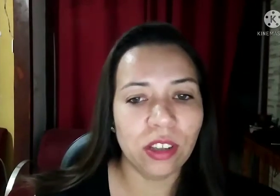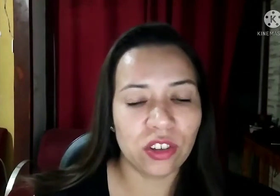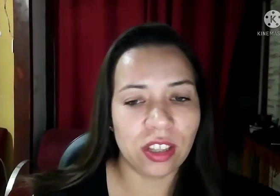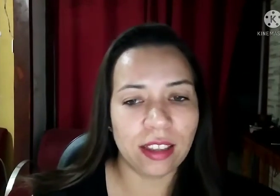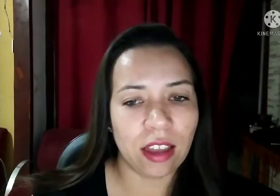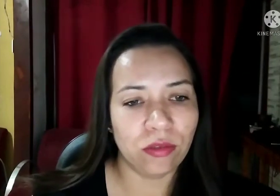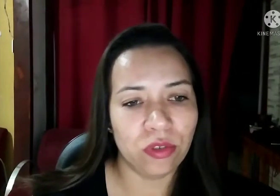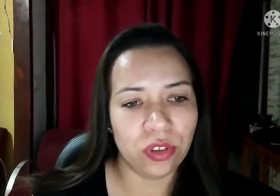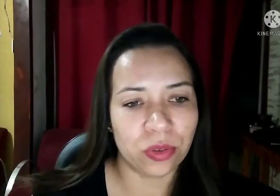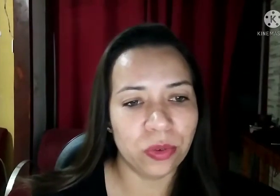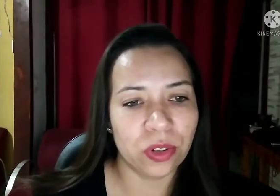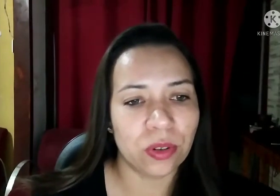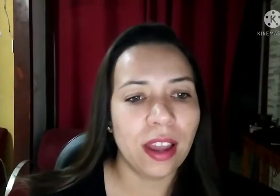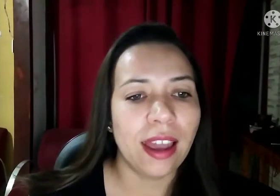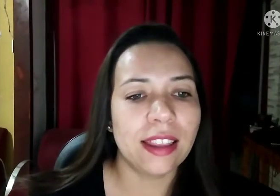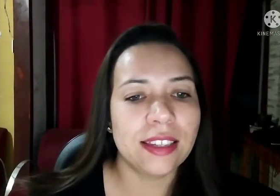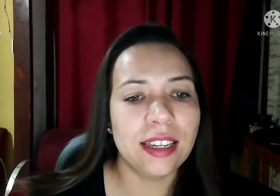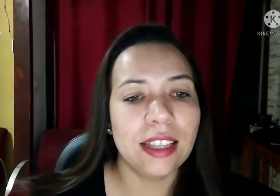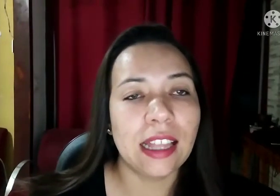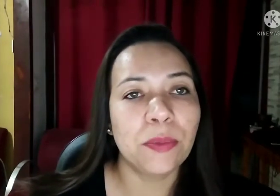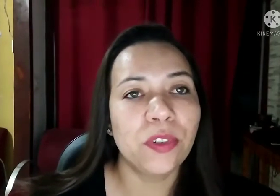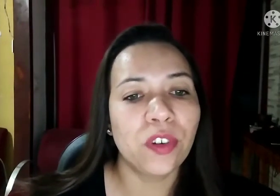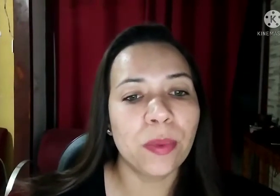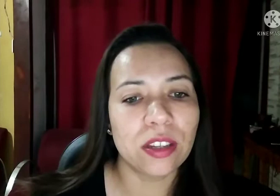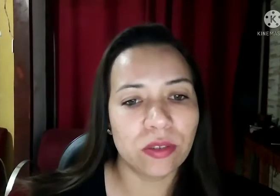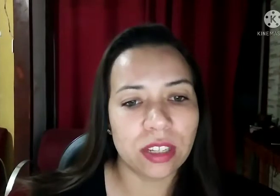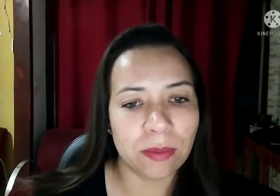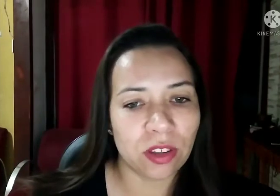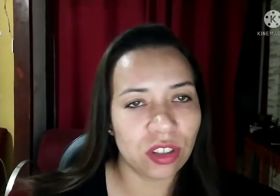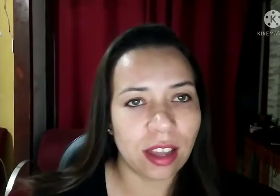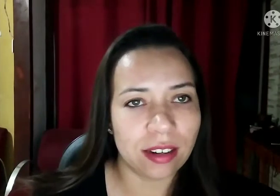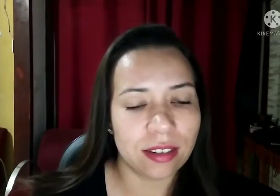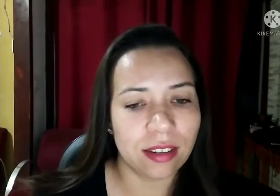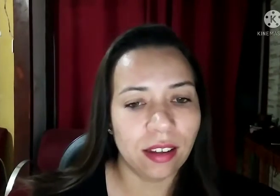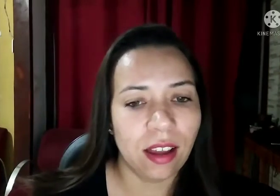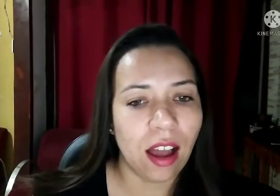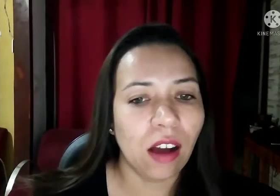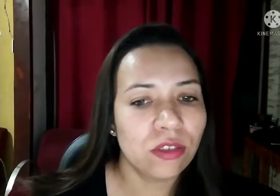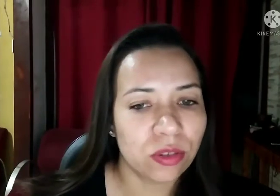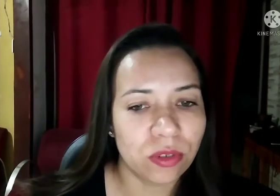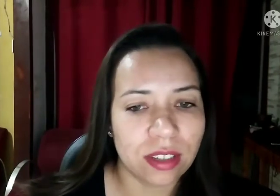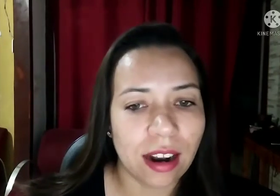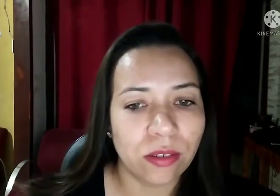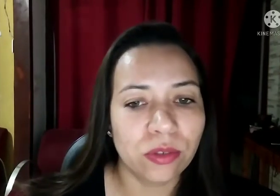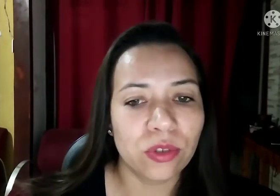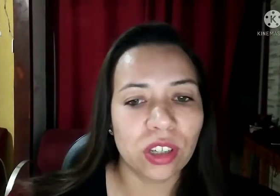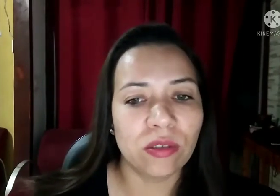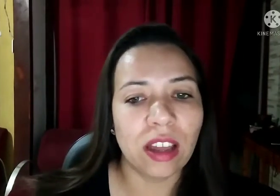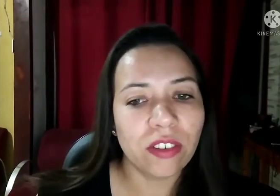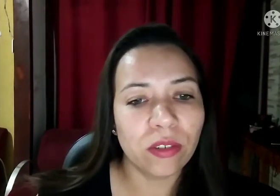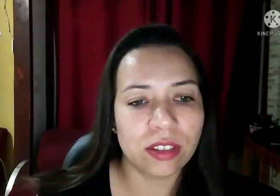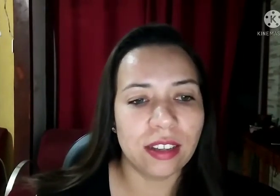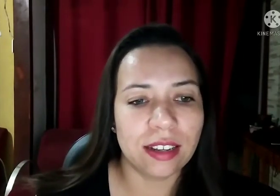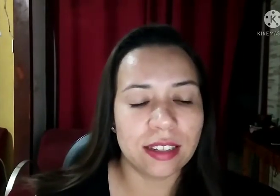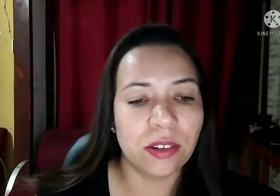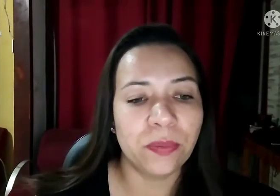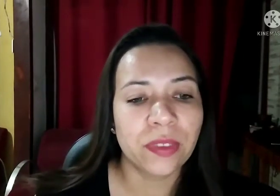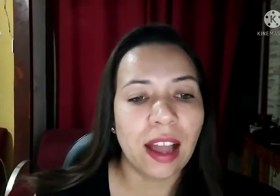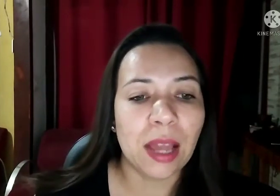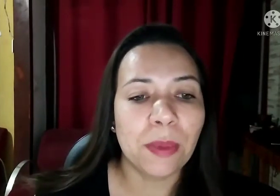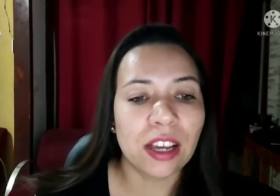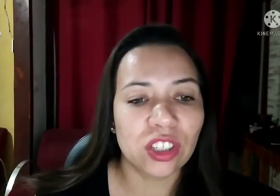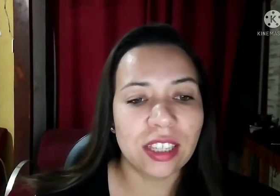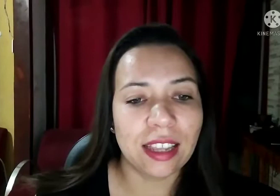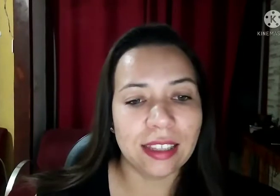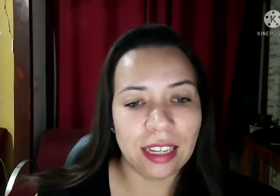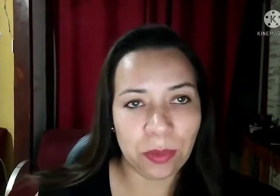emissor e do destinatário do discurso é designada por formações imaginárias. Ao discursar, o sujeito leva em consideração